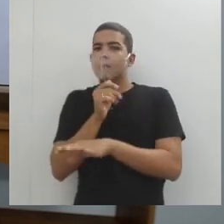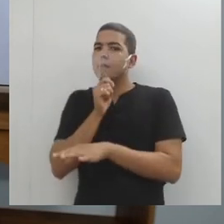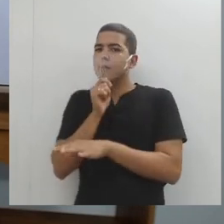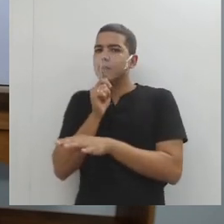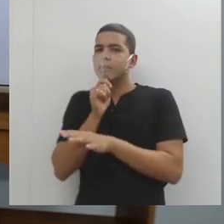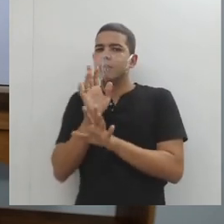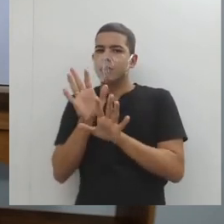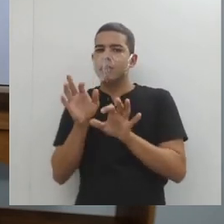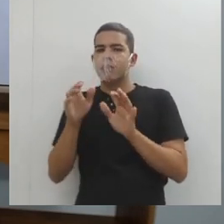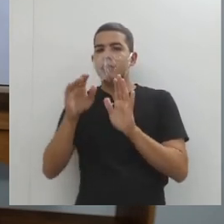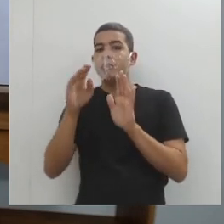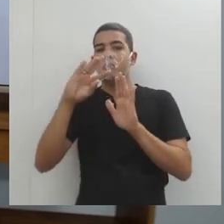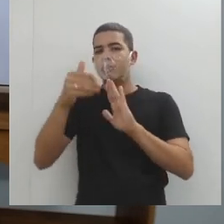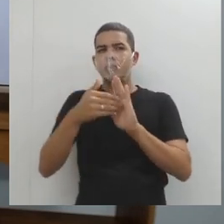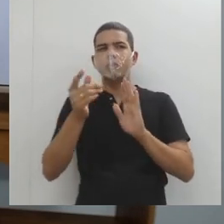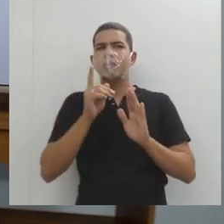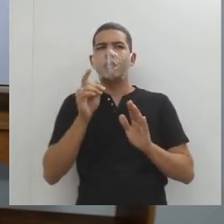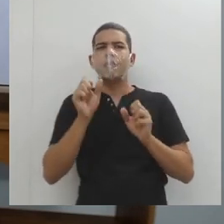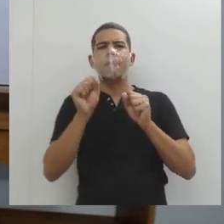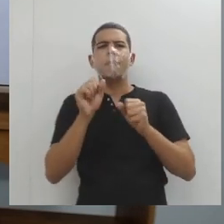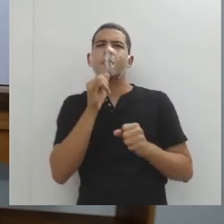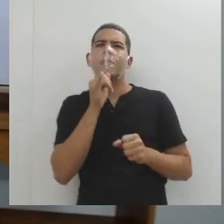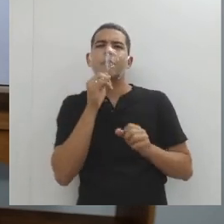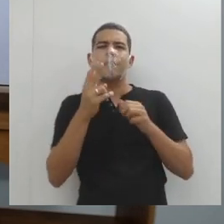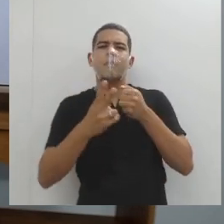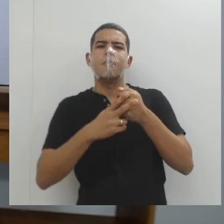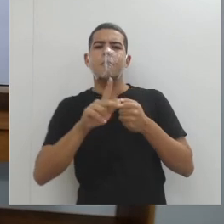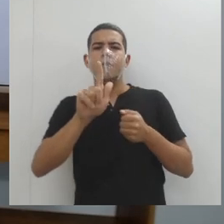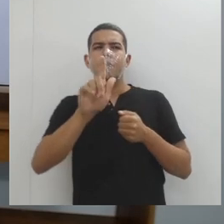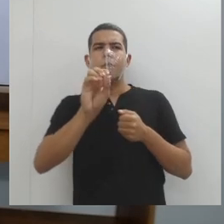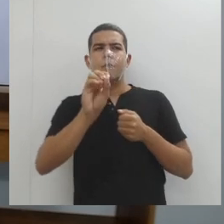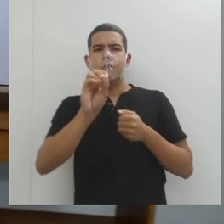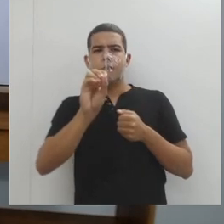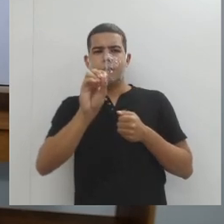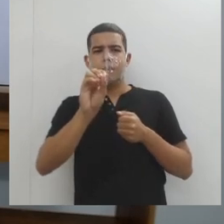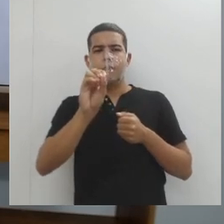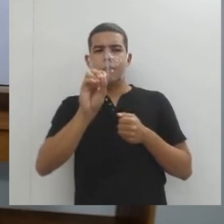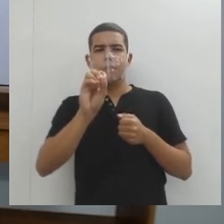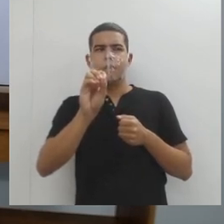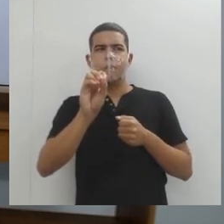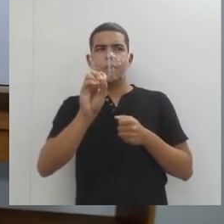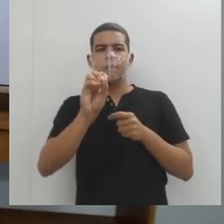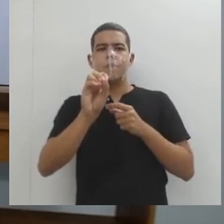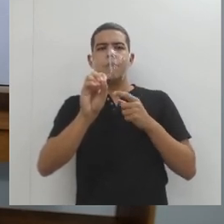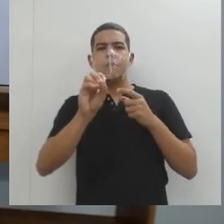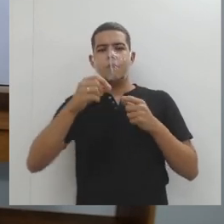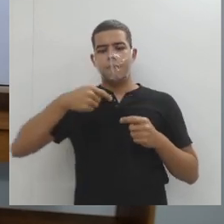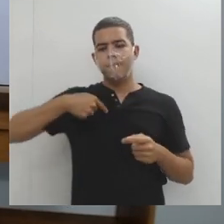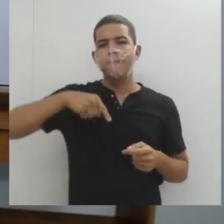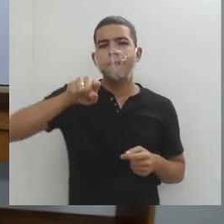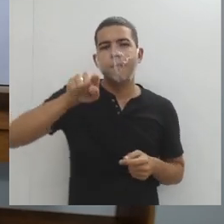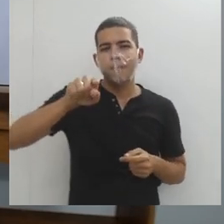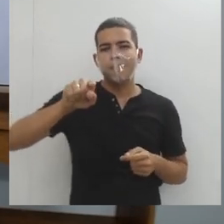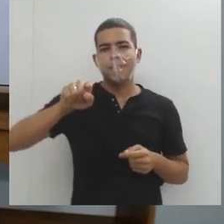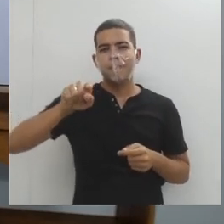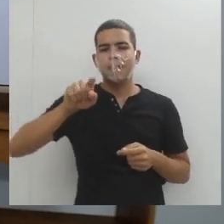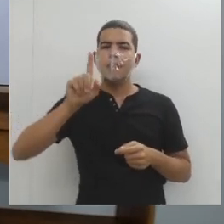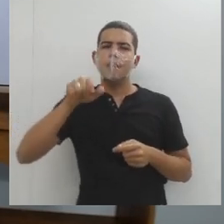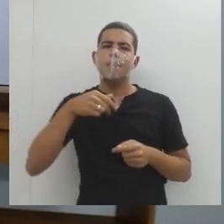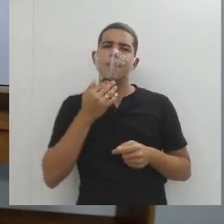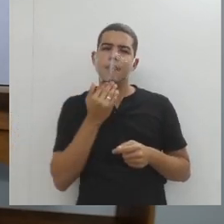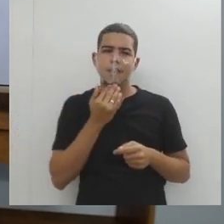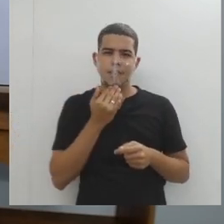verbos que a gente viu. Posso pegar aqui o verbo go, ó. O verbo go, que é o verbo ir, ele é um verbo